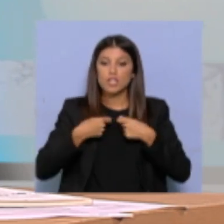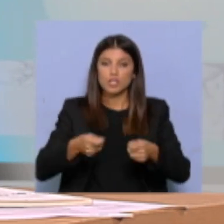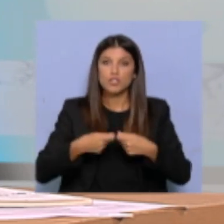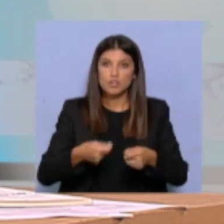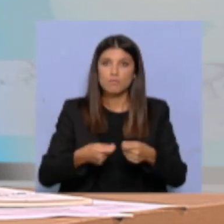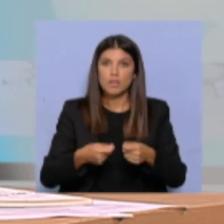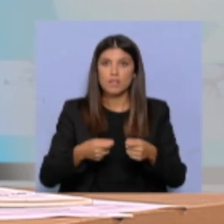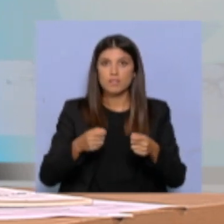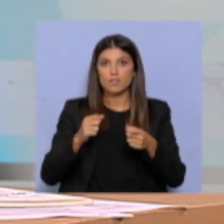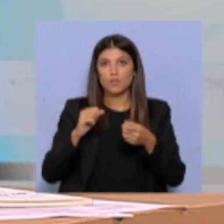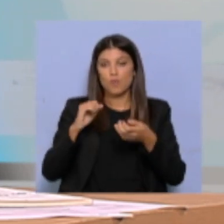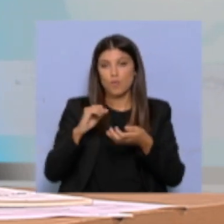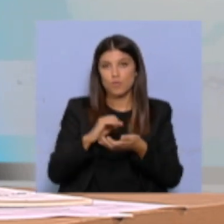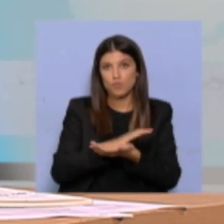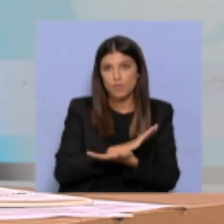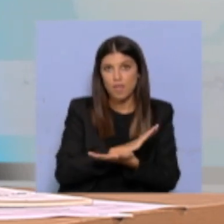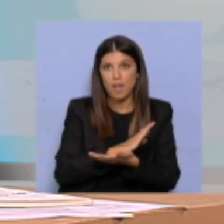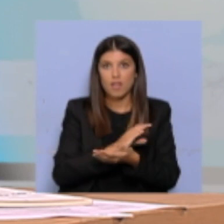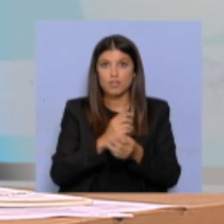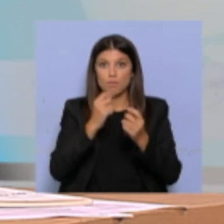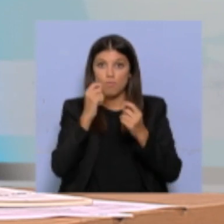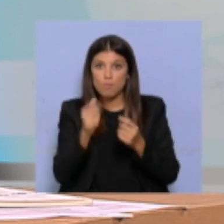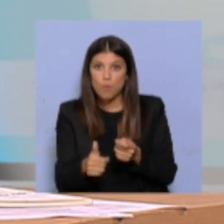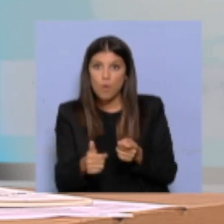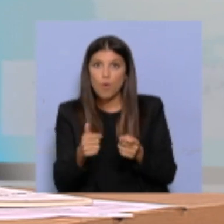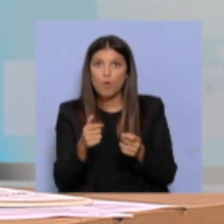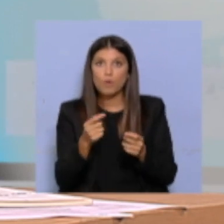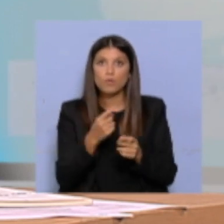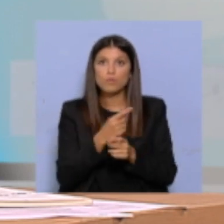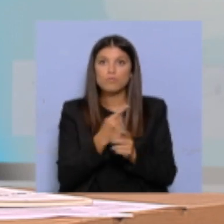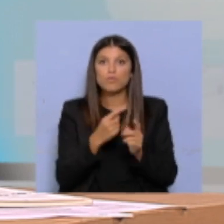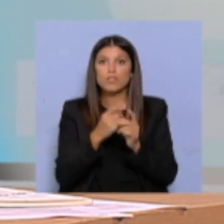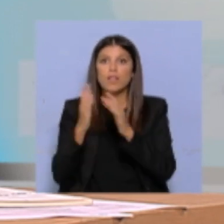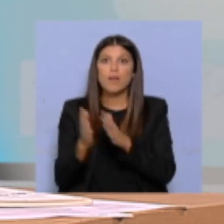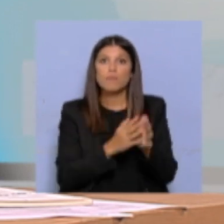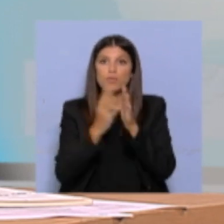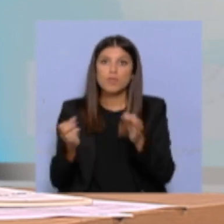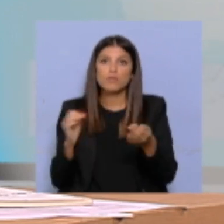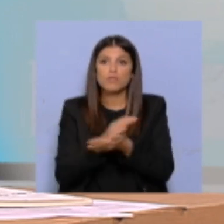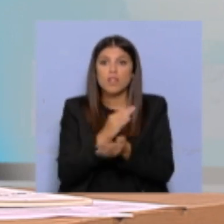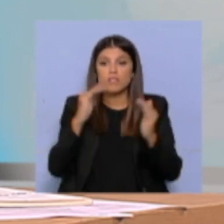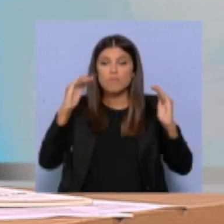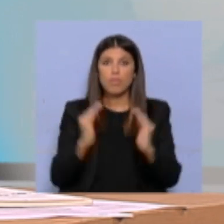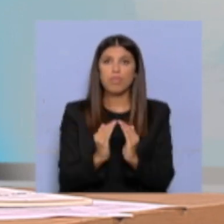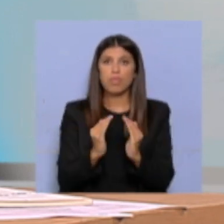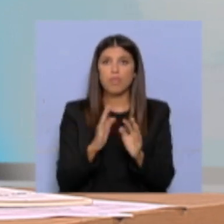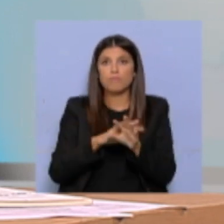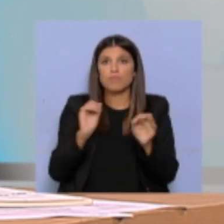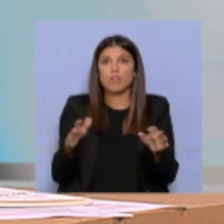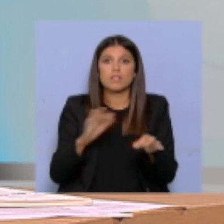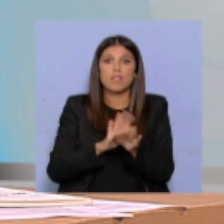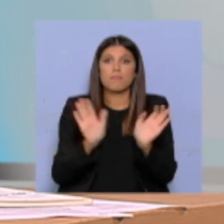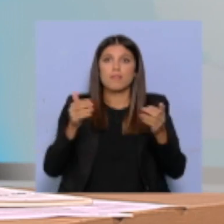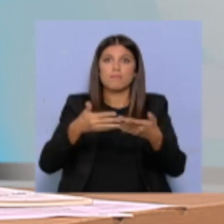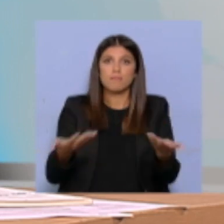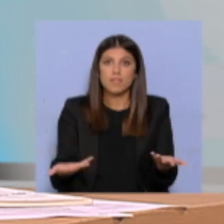com o porto pago, uma vez que existem, as tiragens são menores tendo em conta também, fruto da pandemia, o